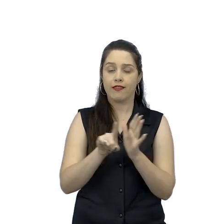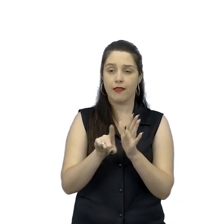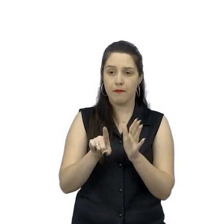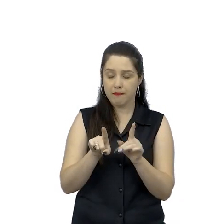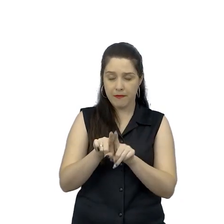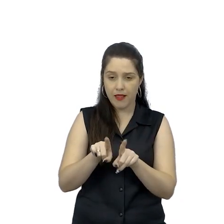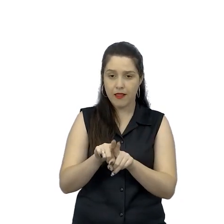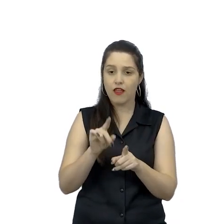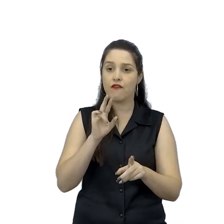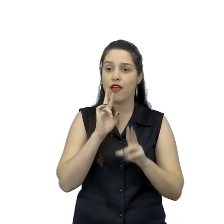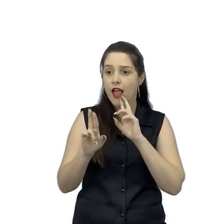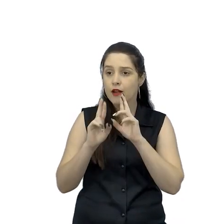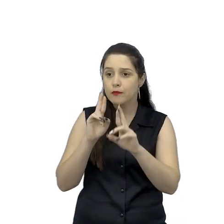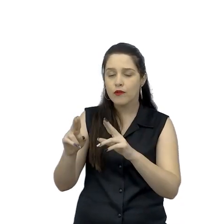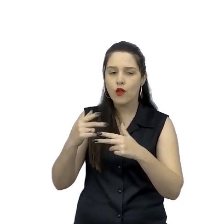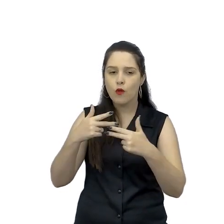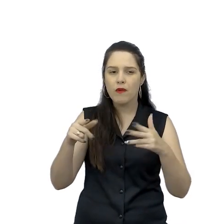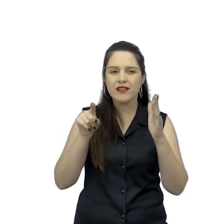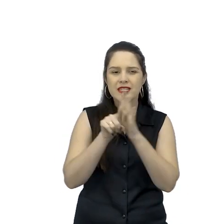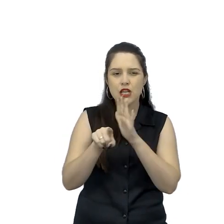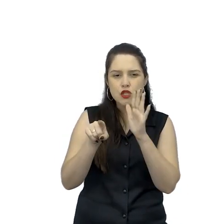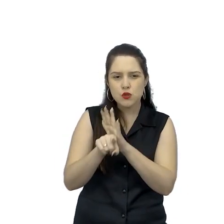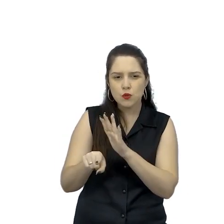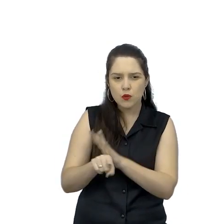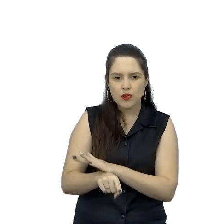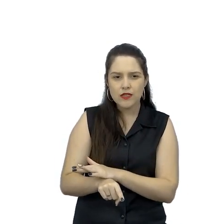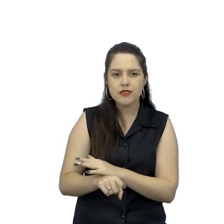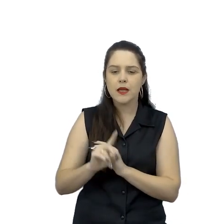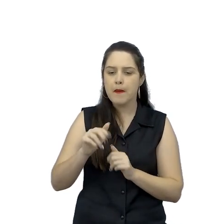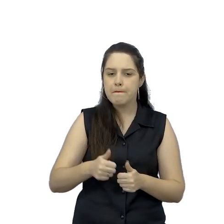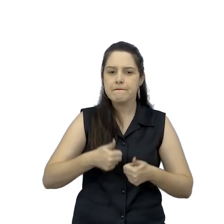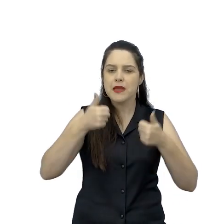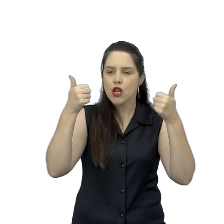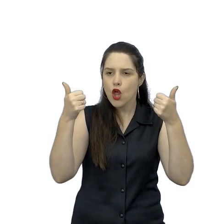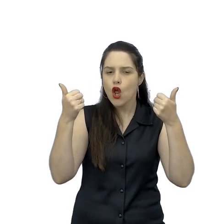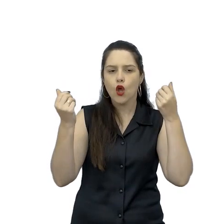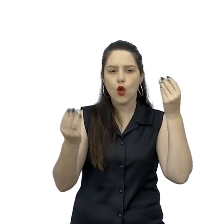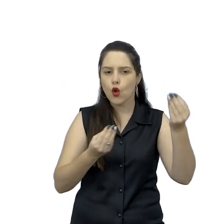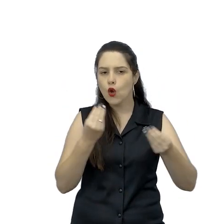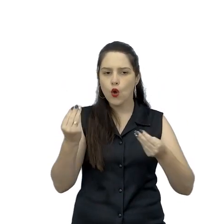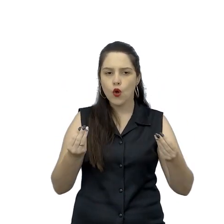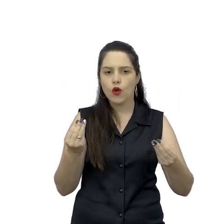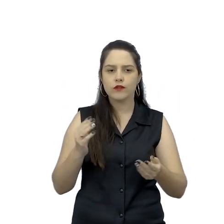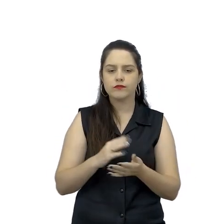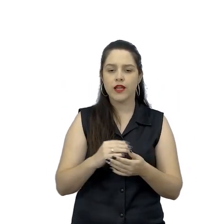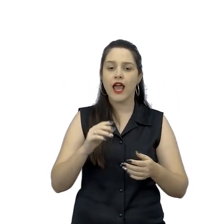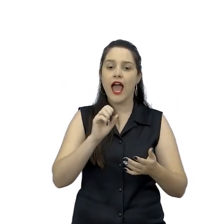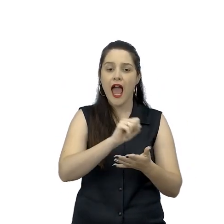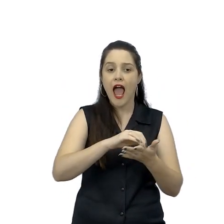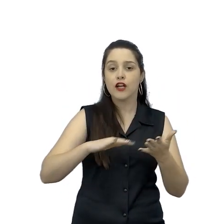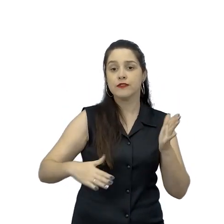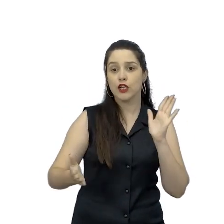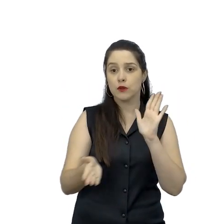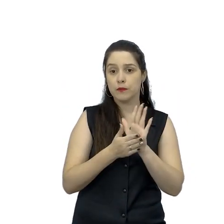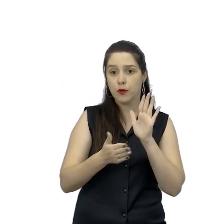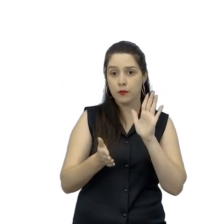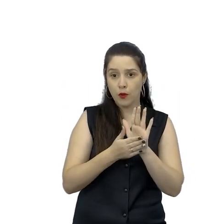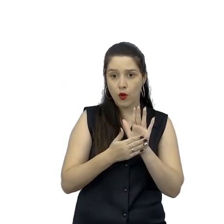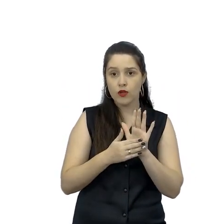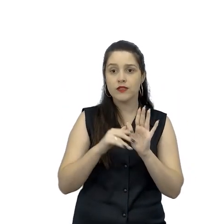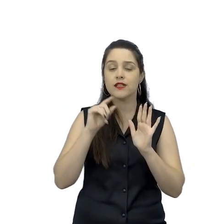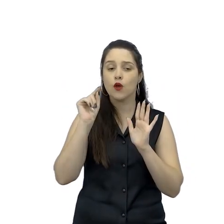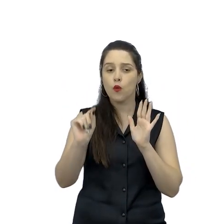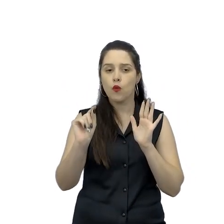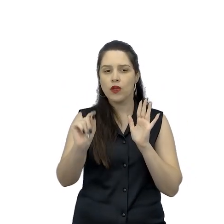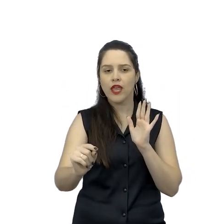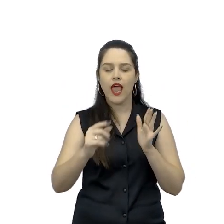conseguir responder as questões com uma melhor competência, né. As atividades propostas são: